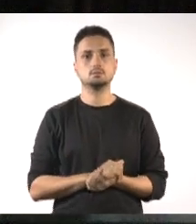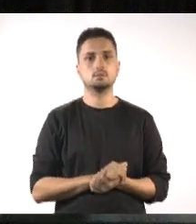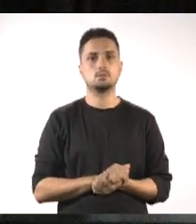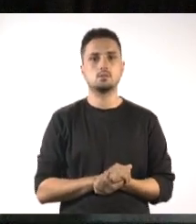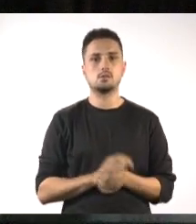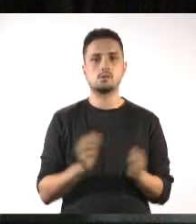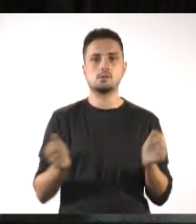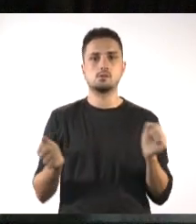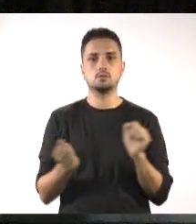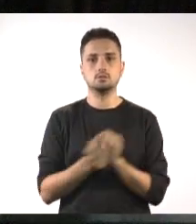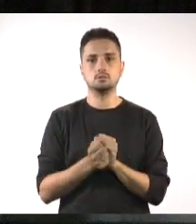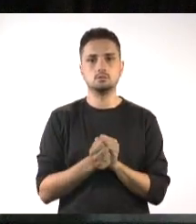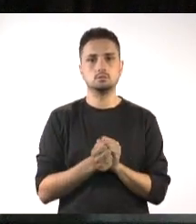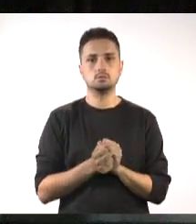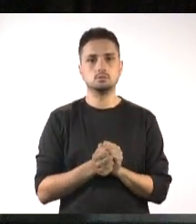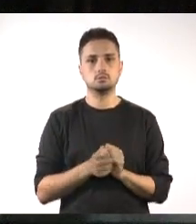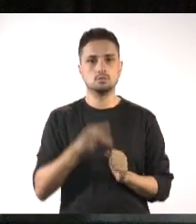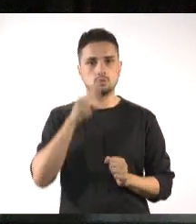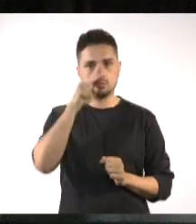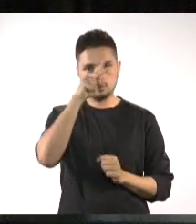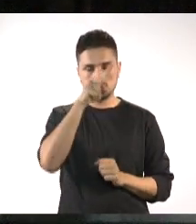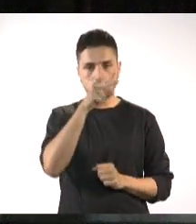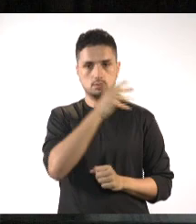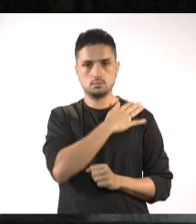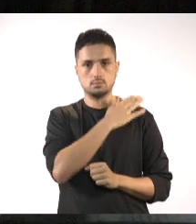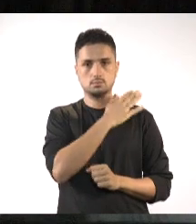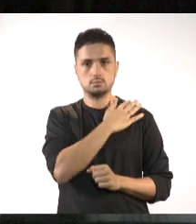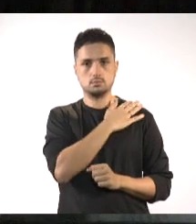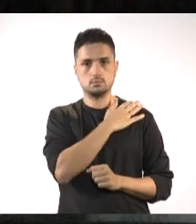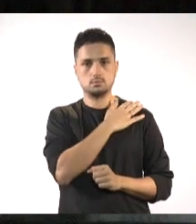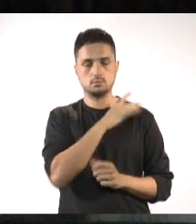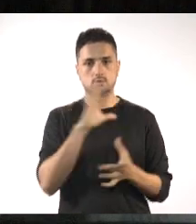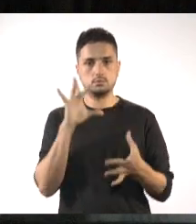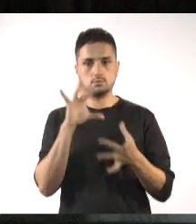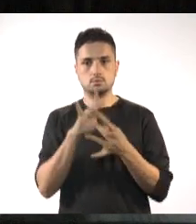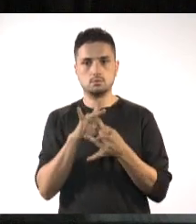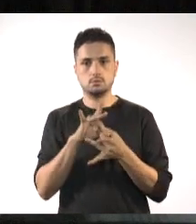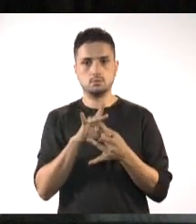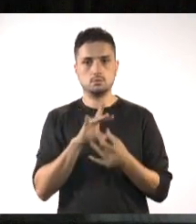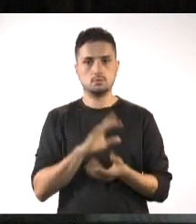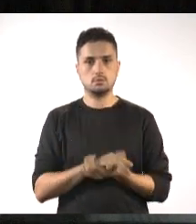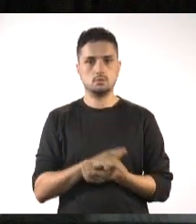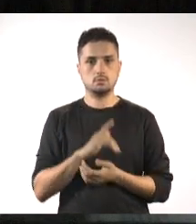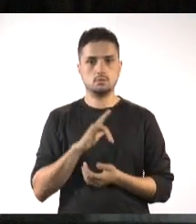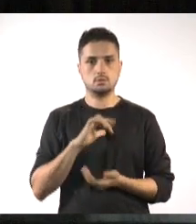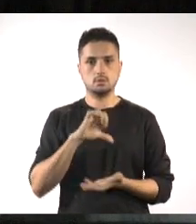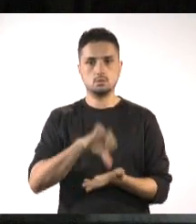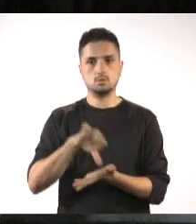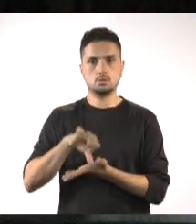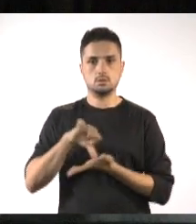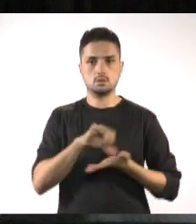combinados com as forças militares ligadas, com as unidades